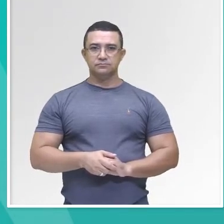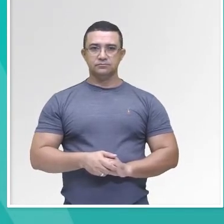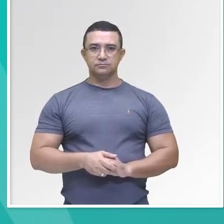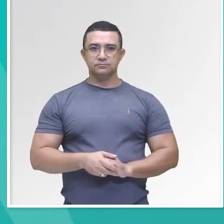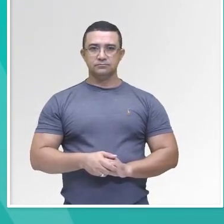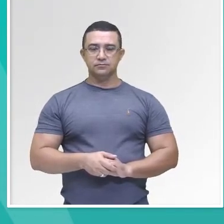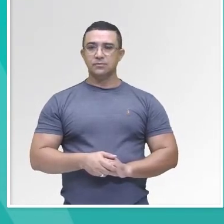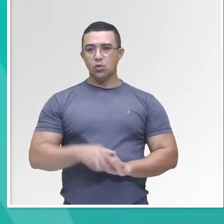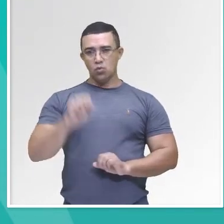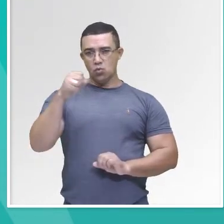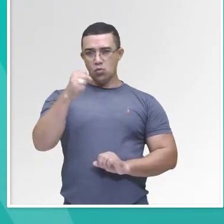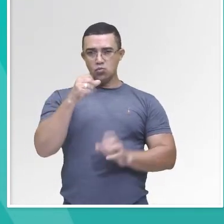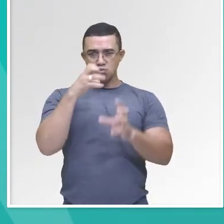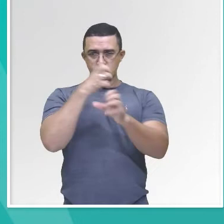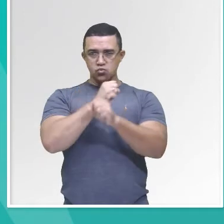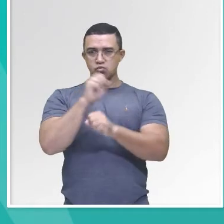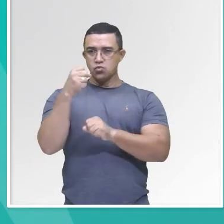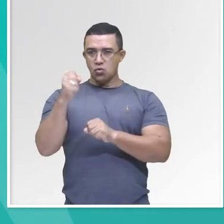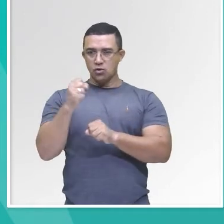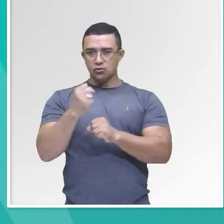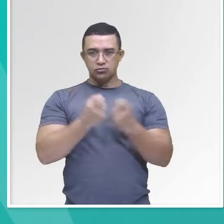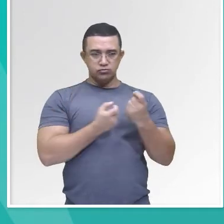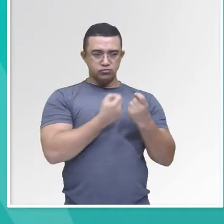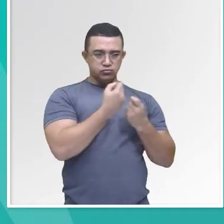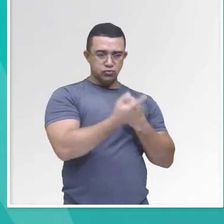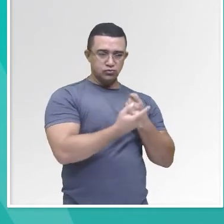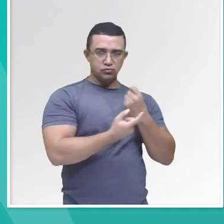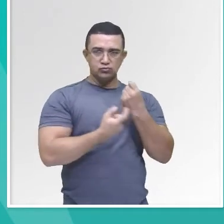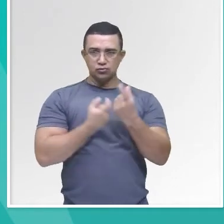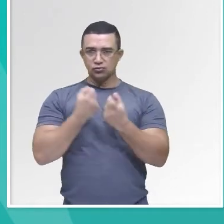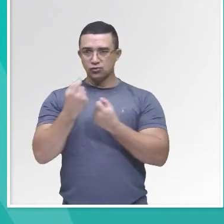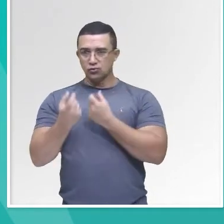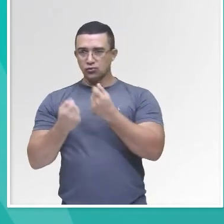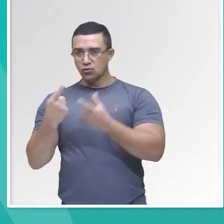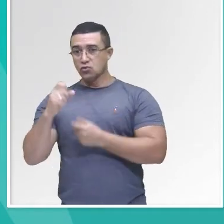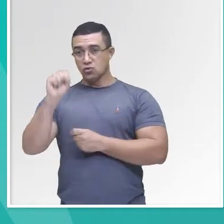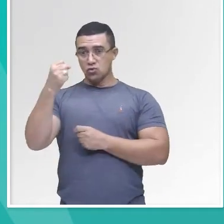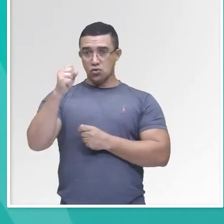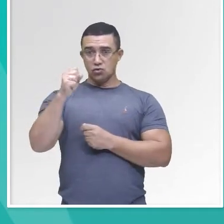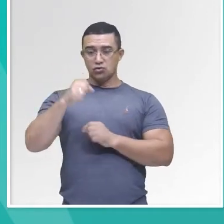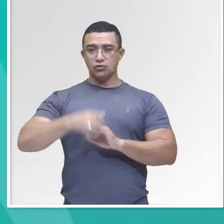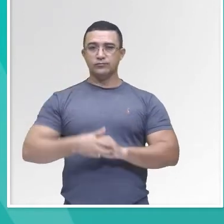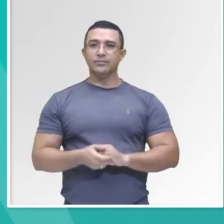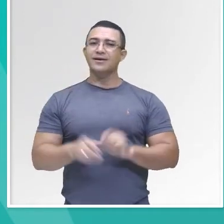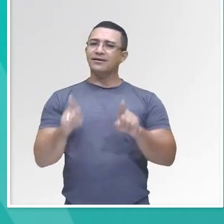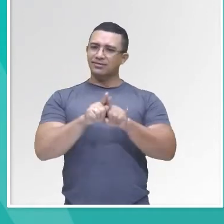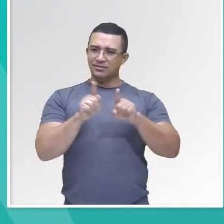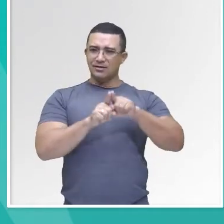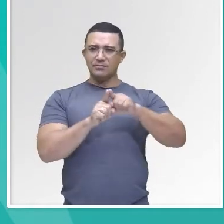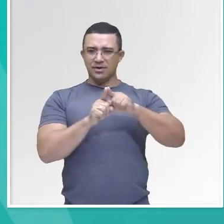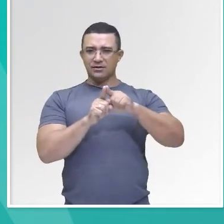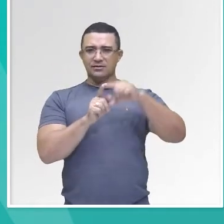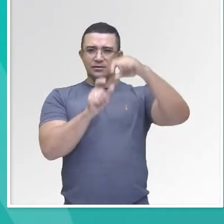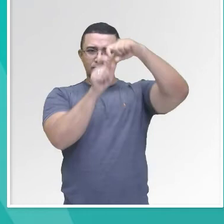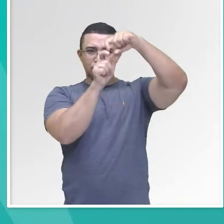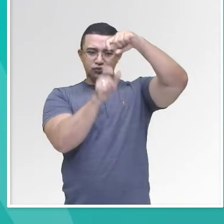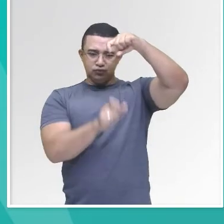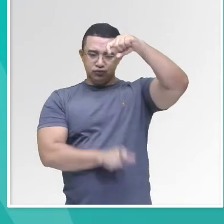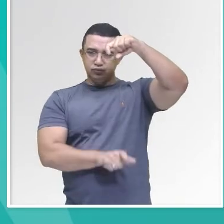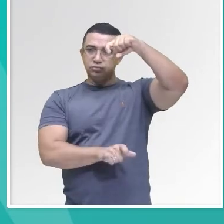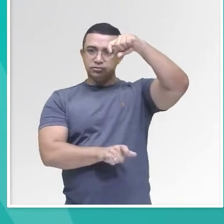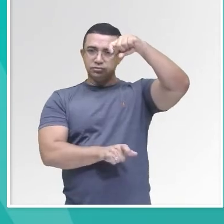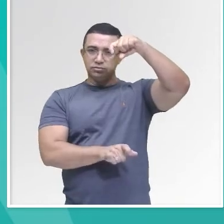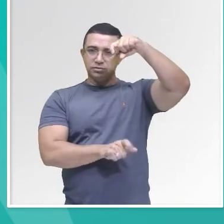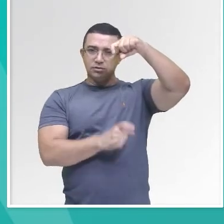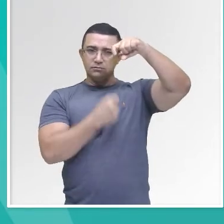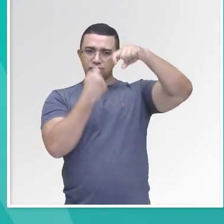vão ser 8 casas intercaladas. A mesma coisa em relação às colunas, branca, preta, branca, preta, branca, preta,